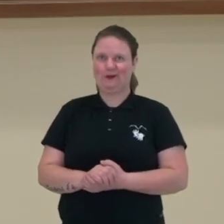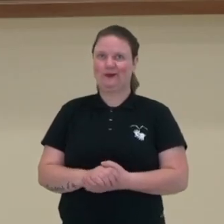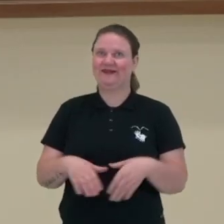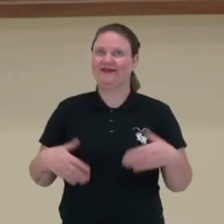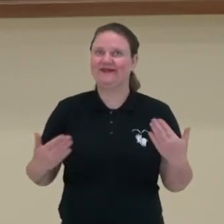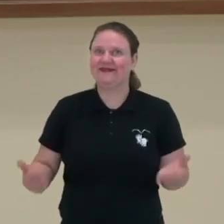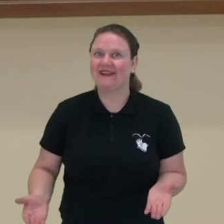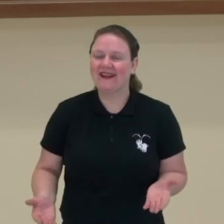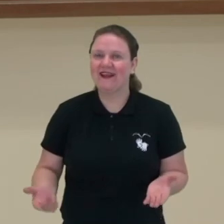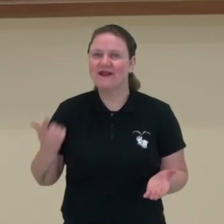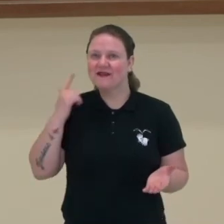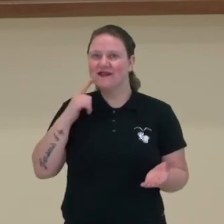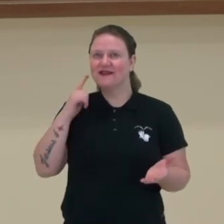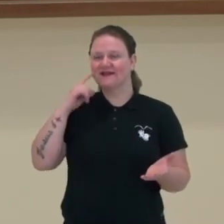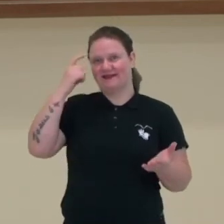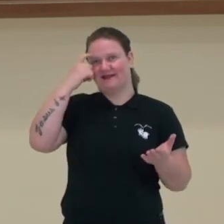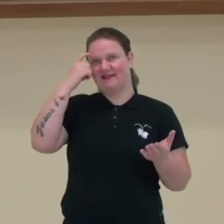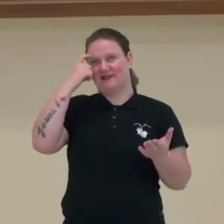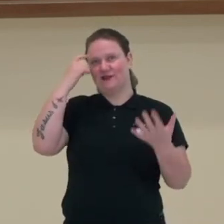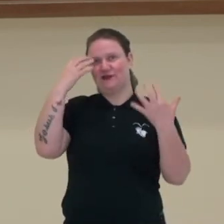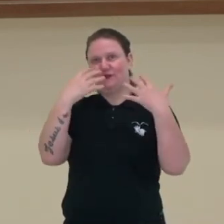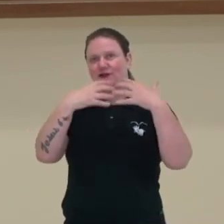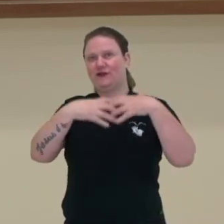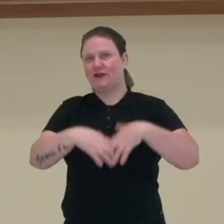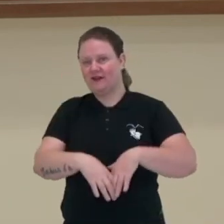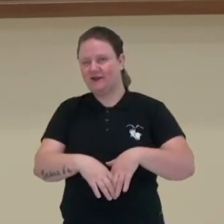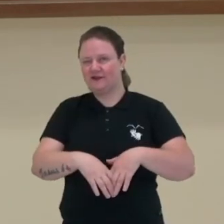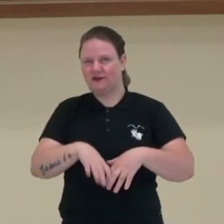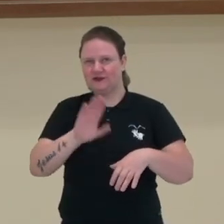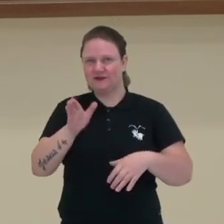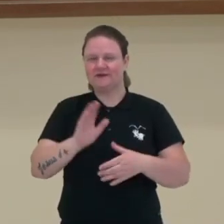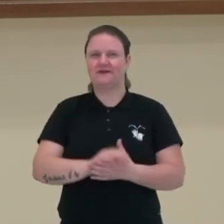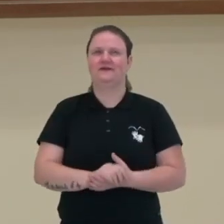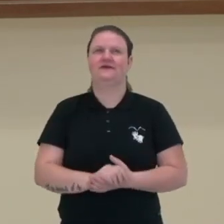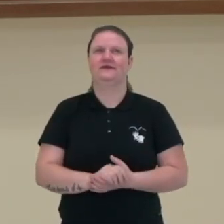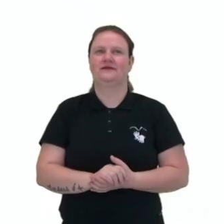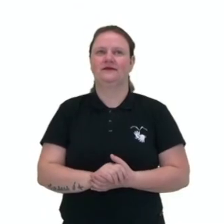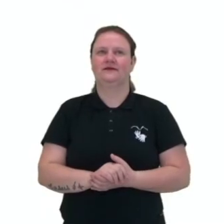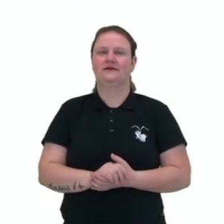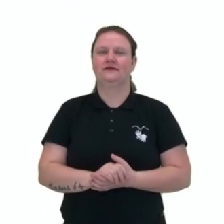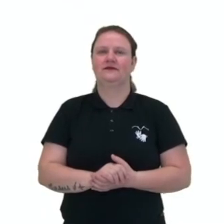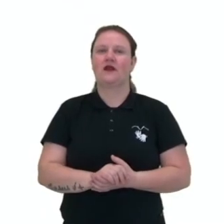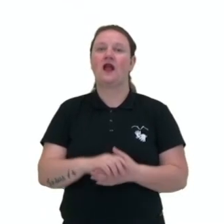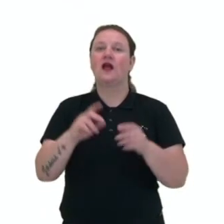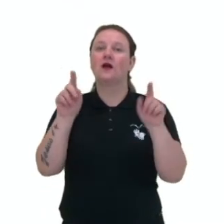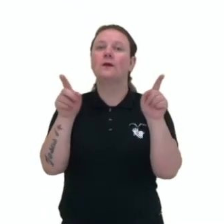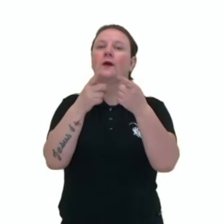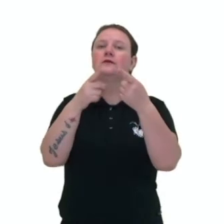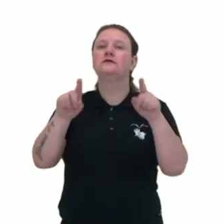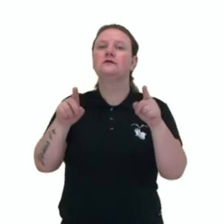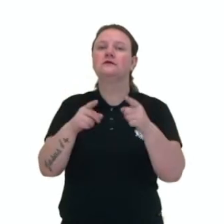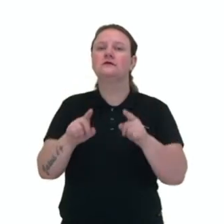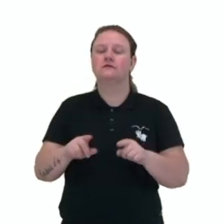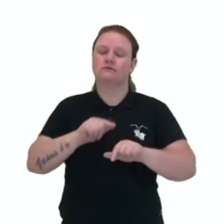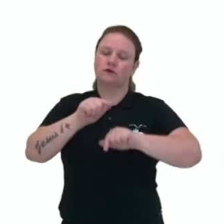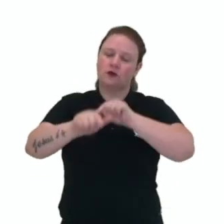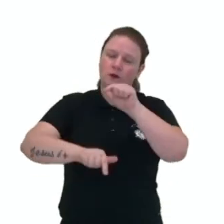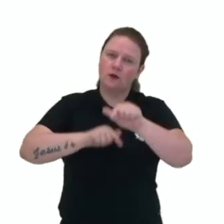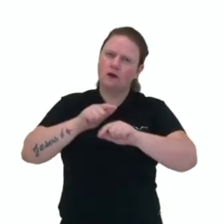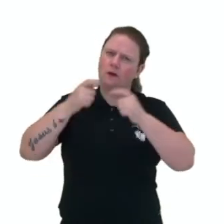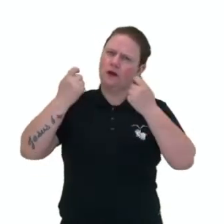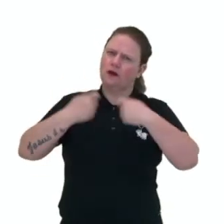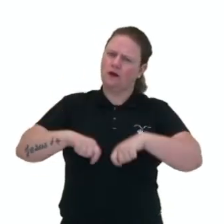E aí, será que você conseguiu refletir? Será que você pegou a mensagem? Vamos ver. A mensagem da música é a de que o trabalhador precisa